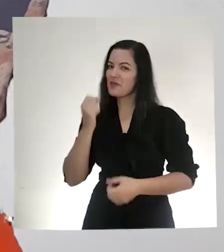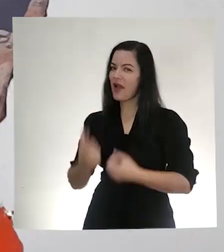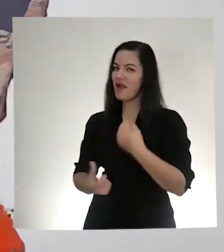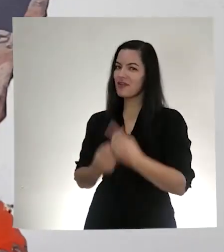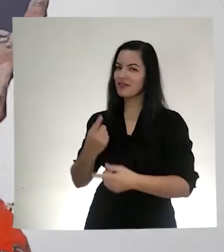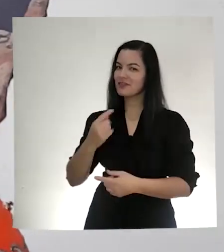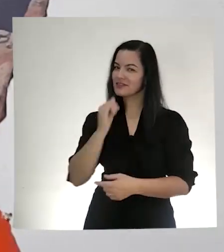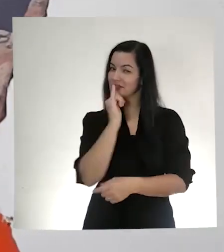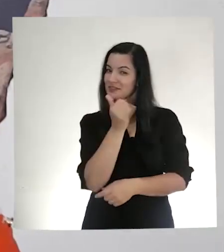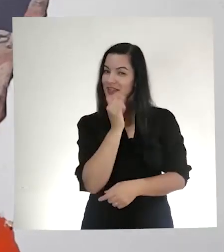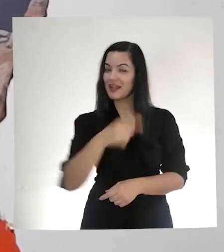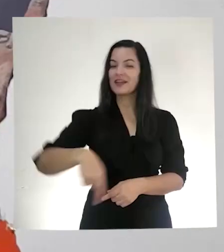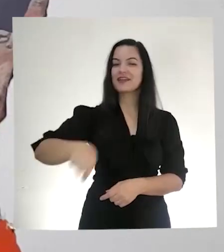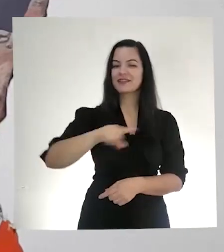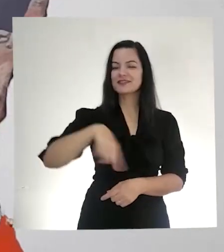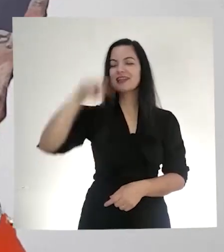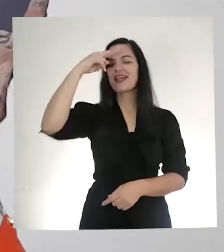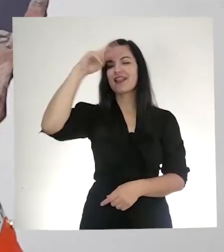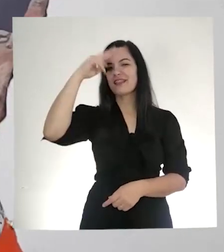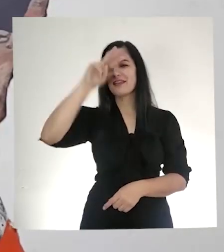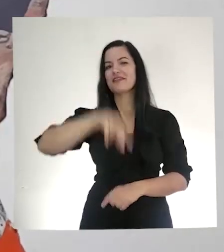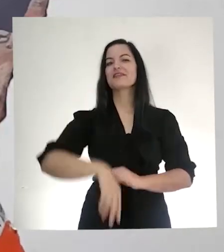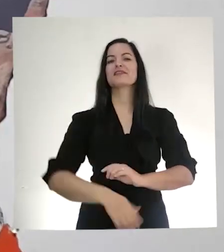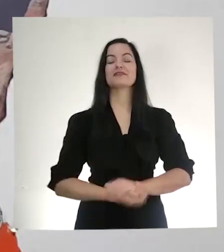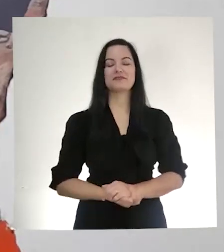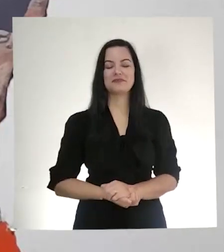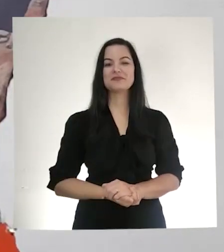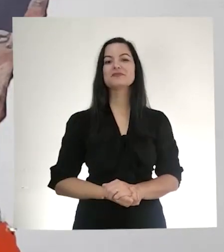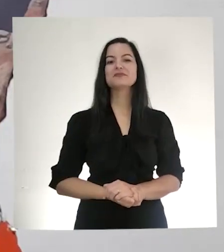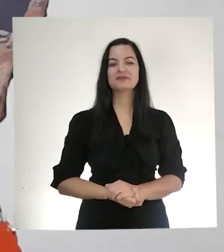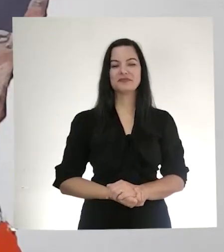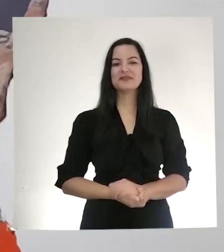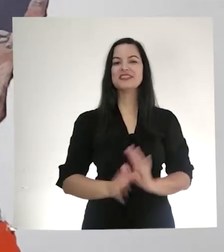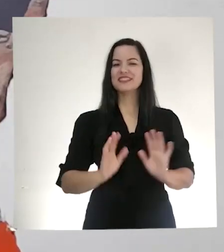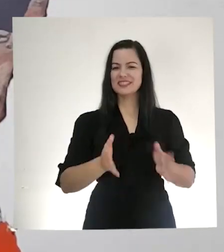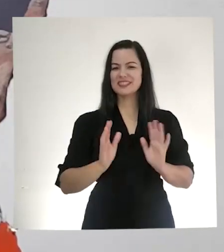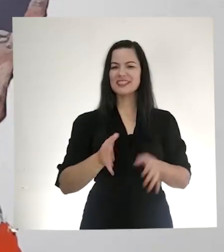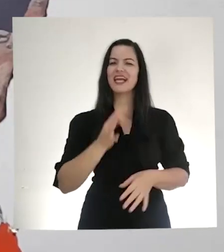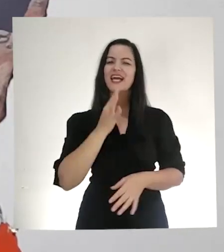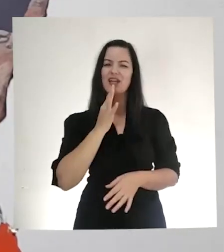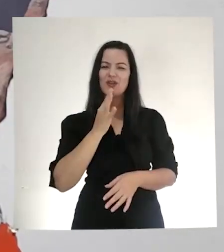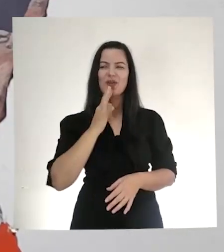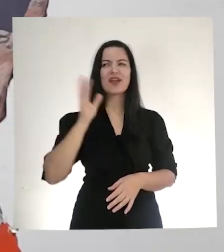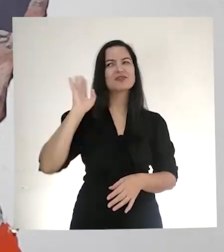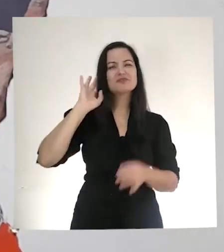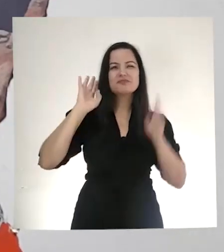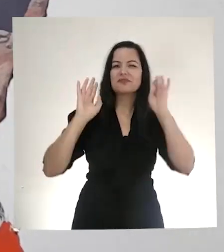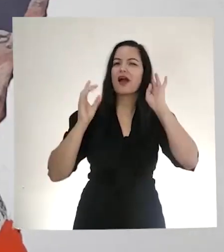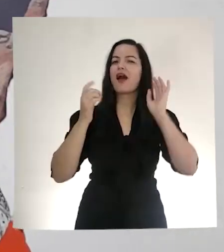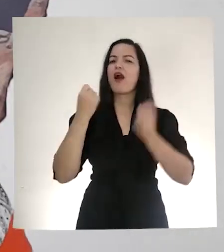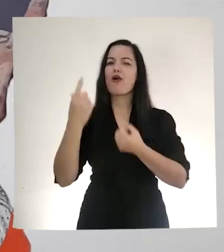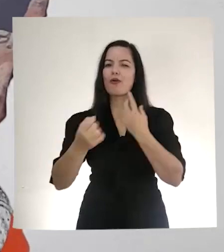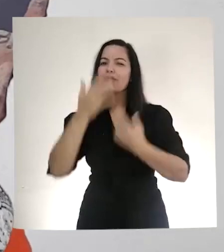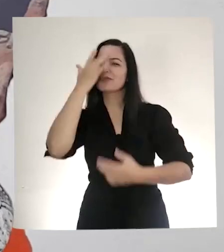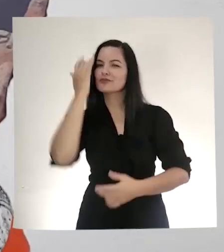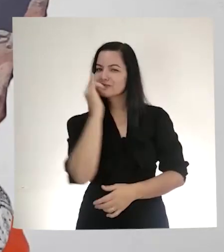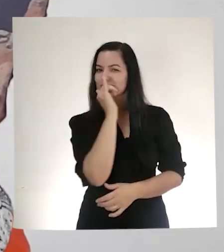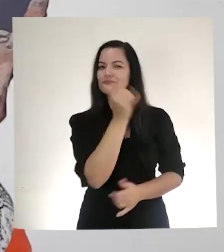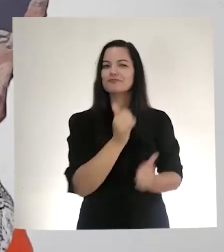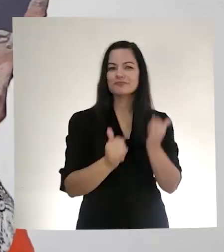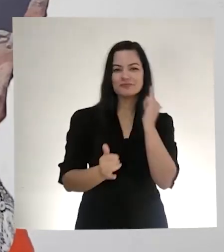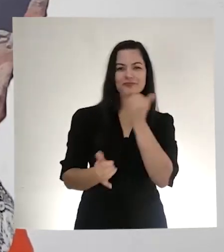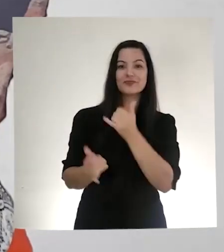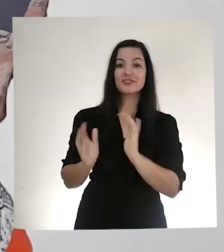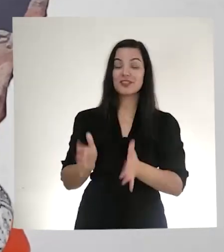parlendas, você vai se lembrar, você já deve ter ouvido algumas delas por aí. Então, as